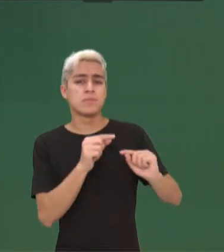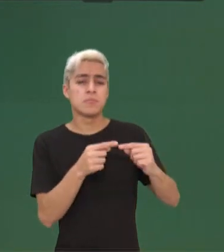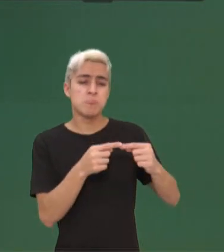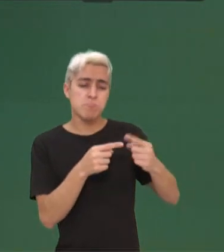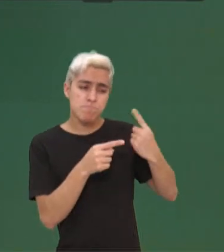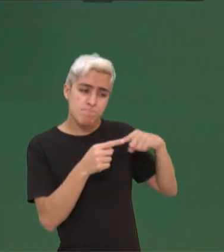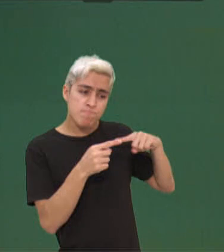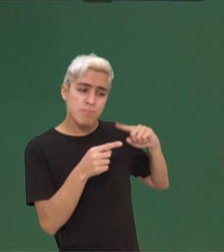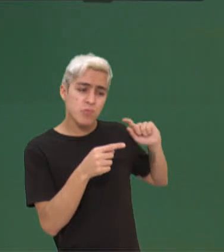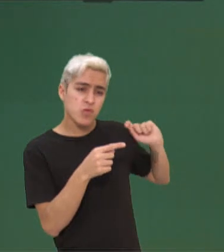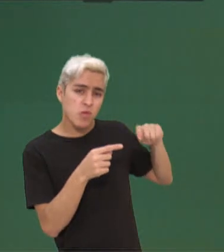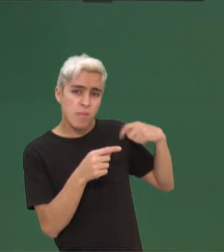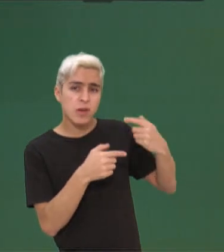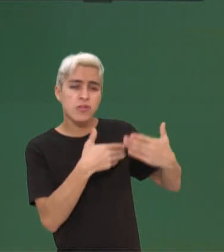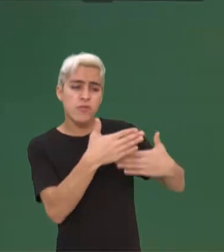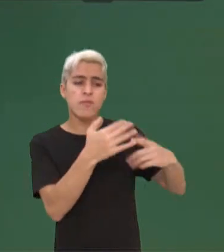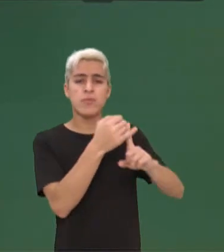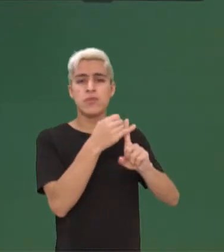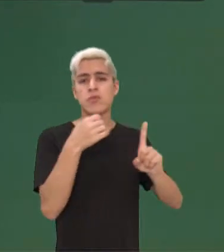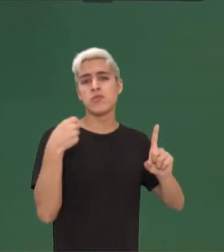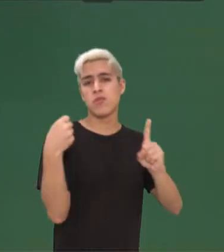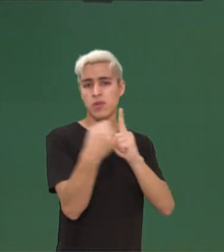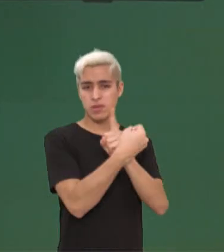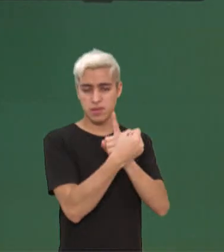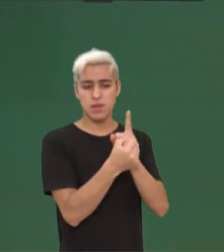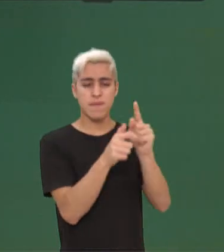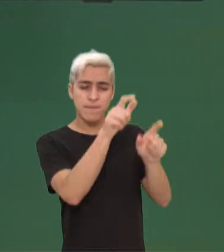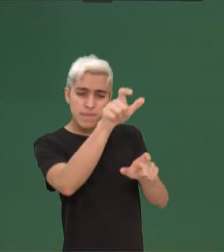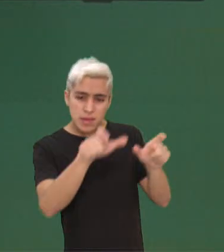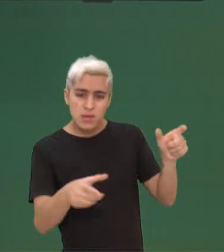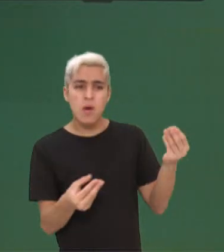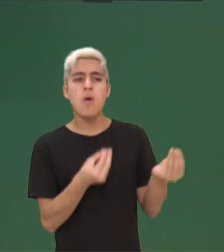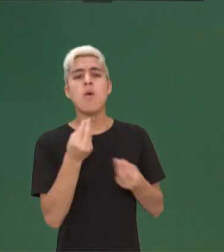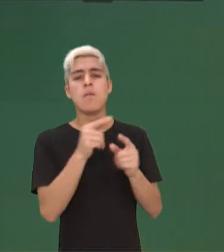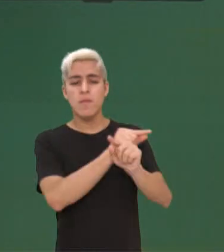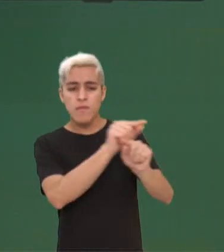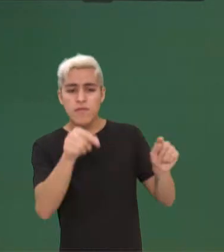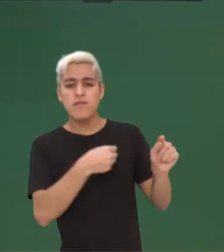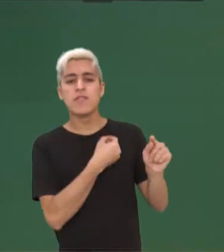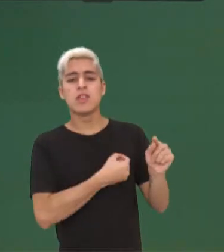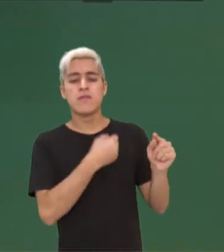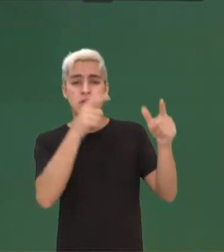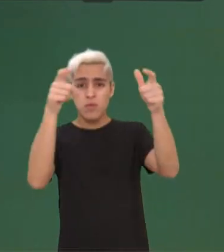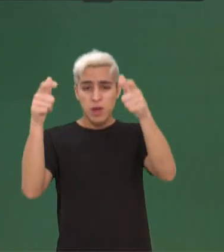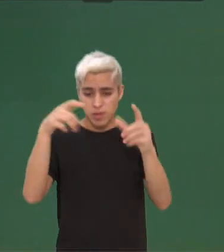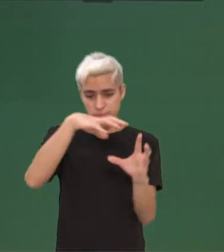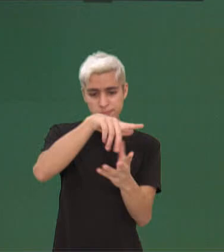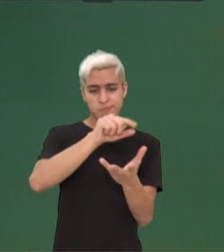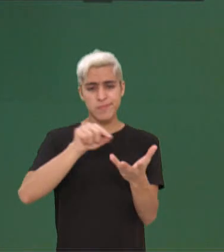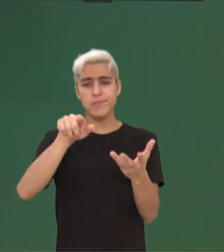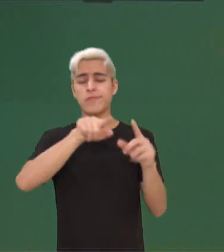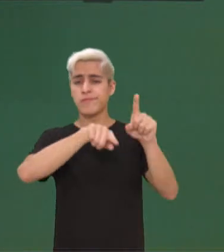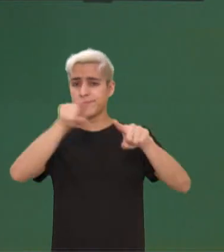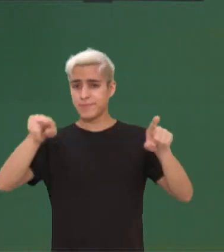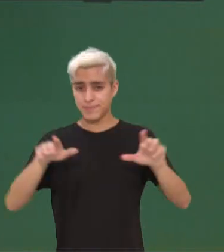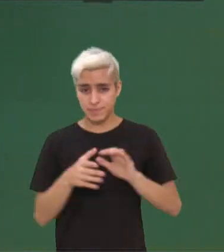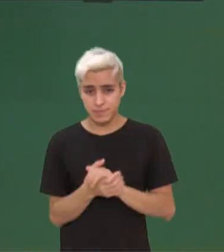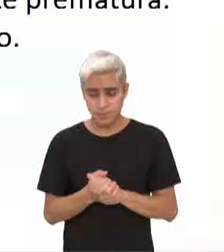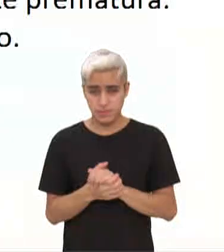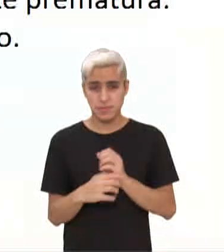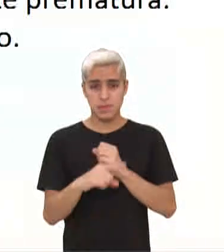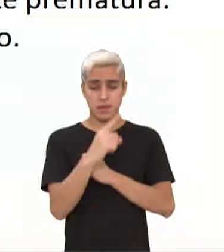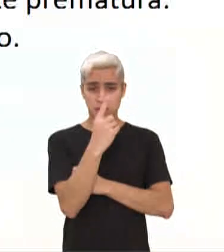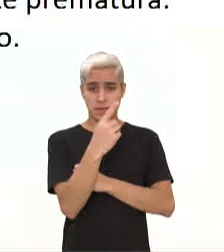do desenvolvimento social das pessoas, como vivem em diferentes partes do mundo. De 146 milhões